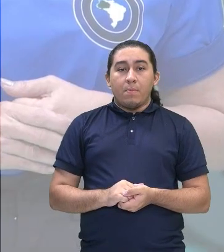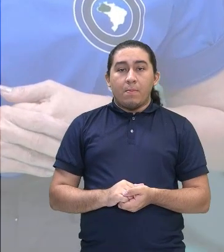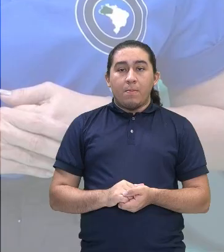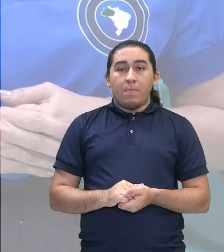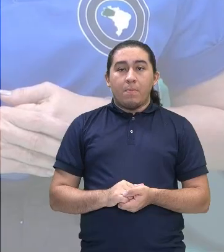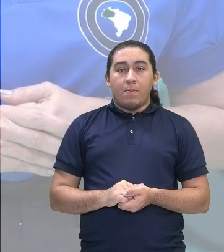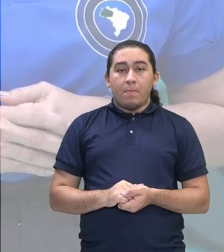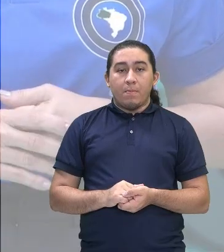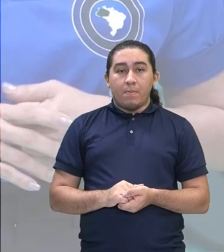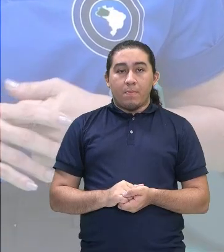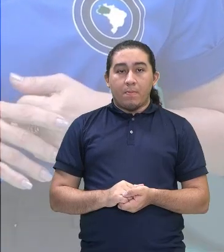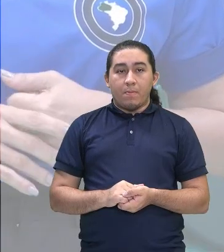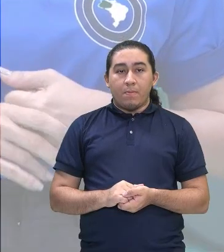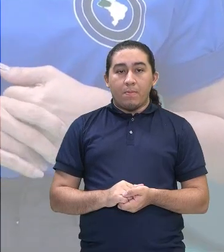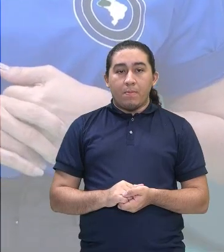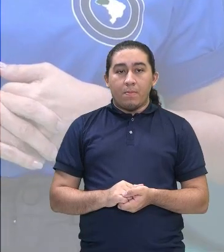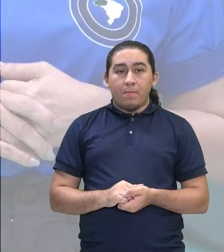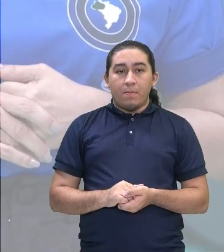Então,